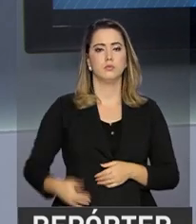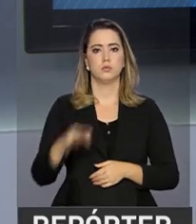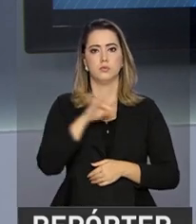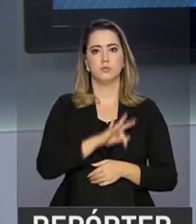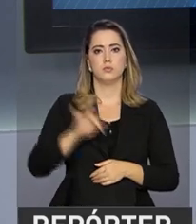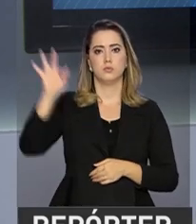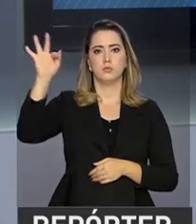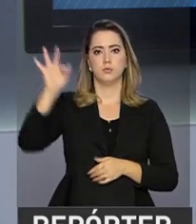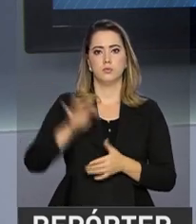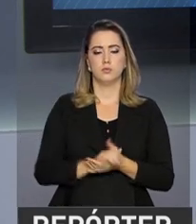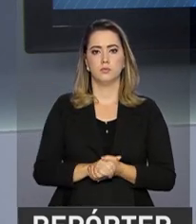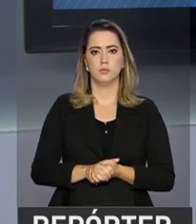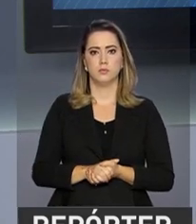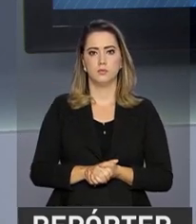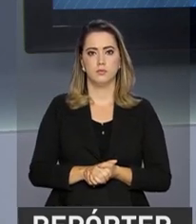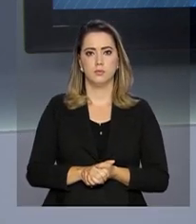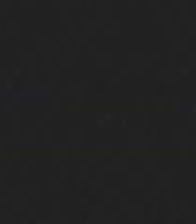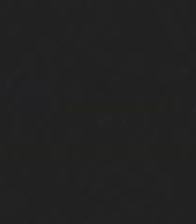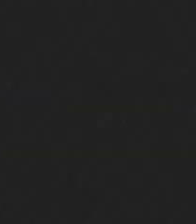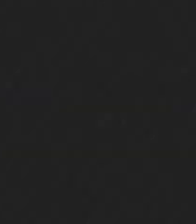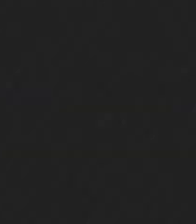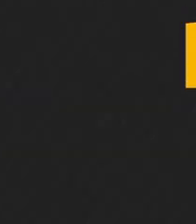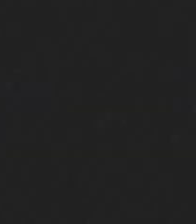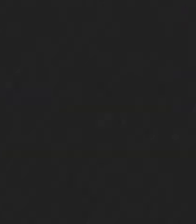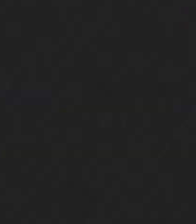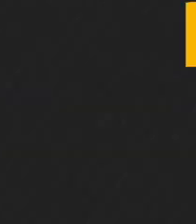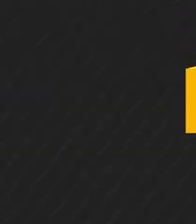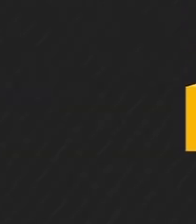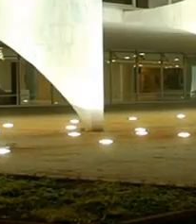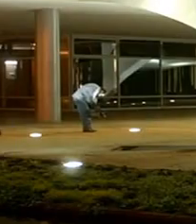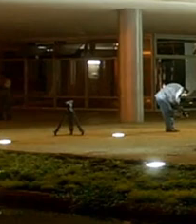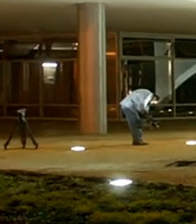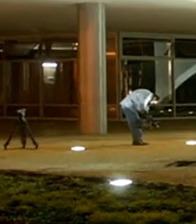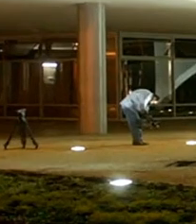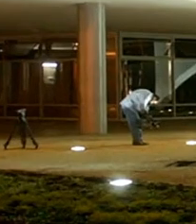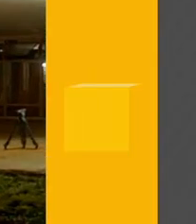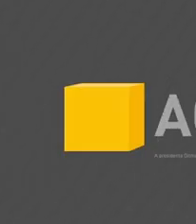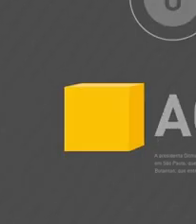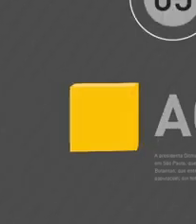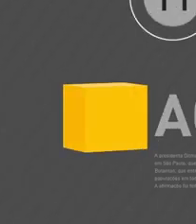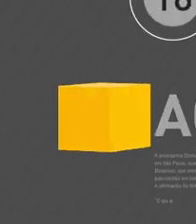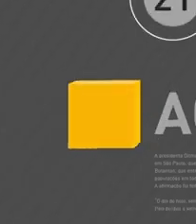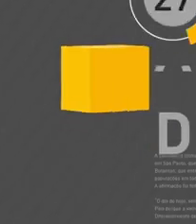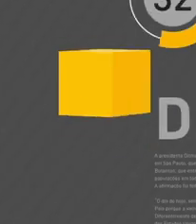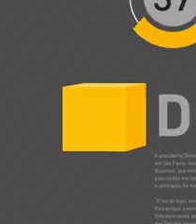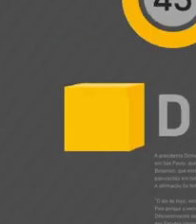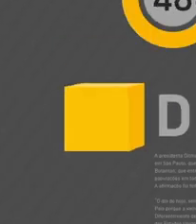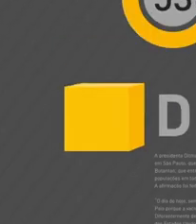NBR, a TV do Governo Federal.